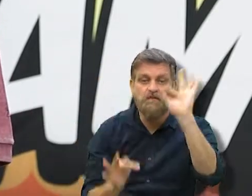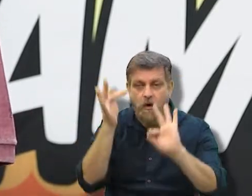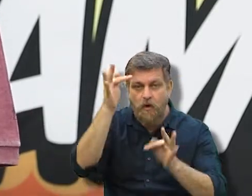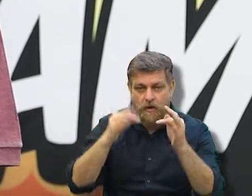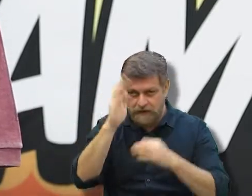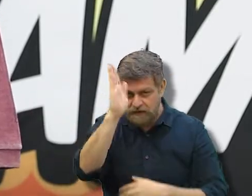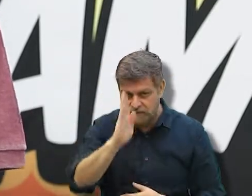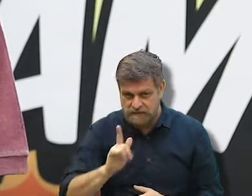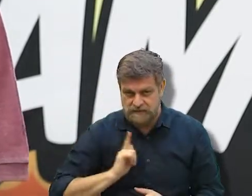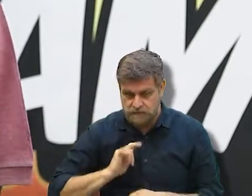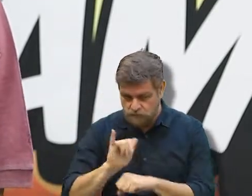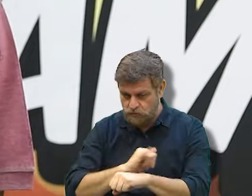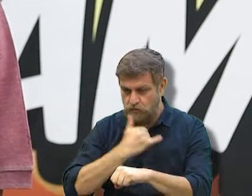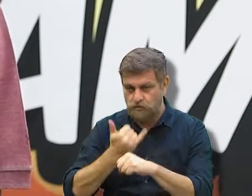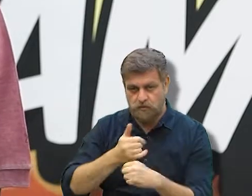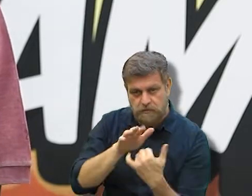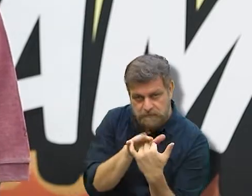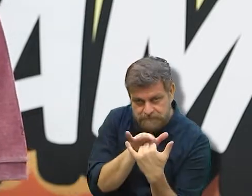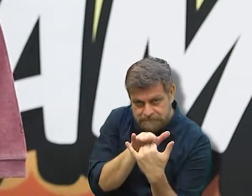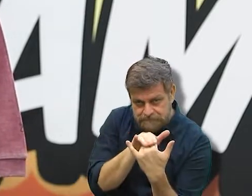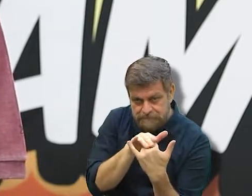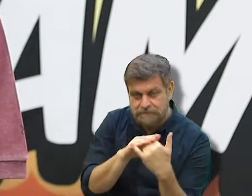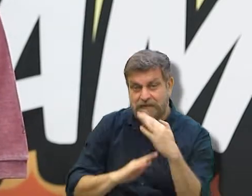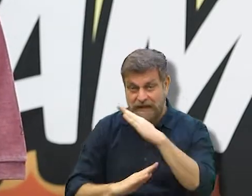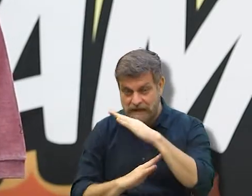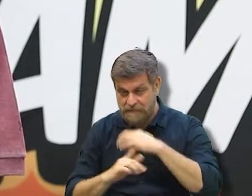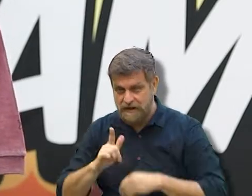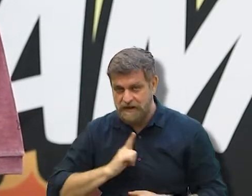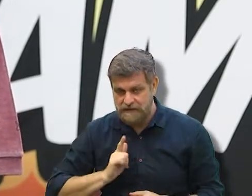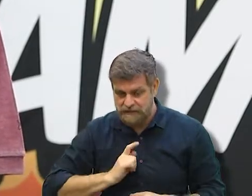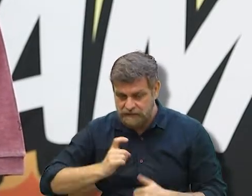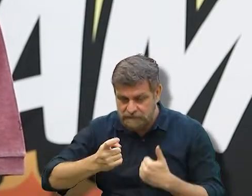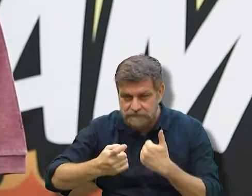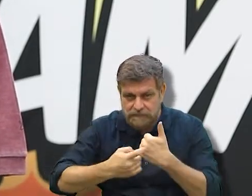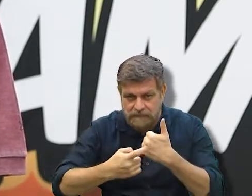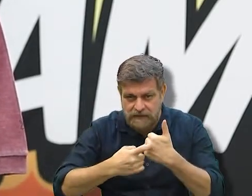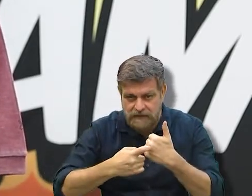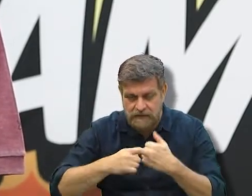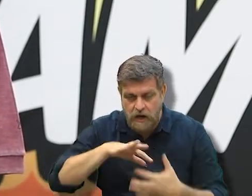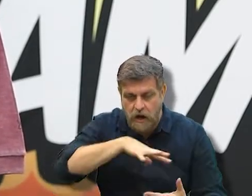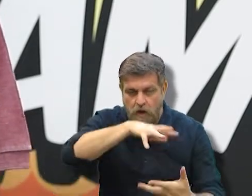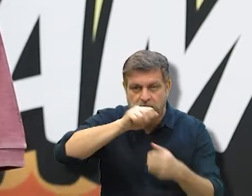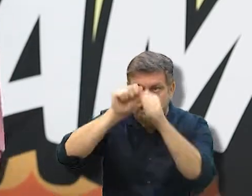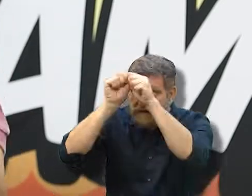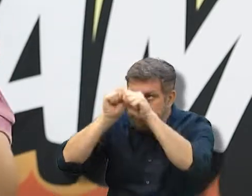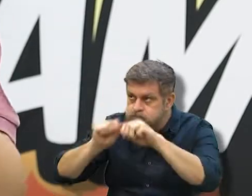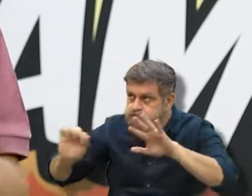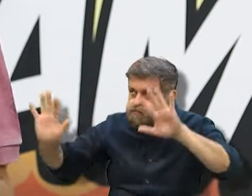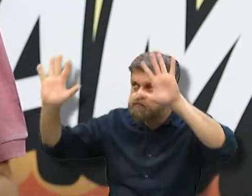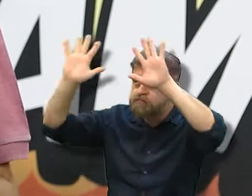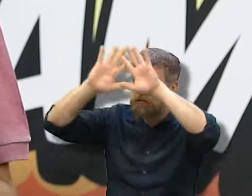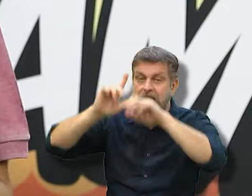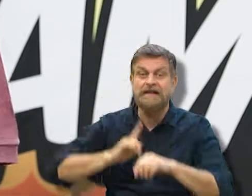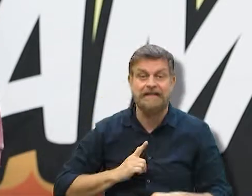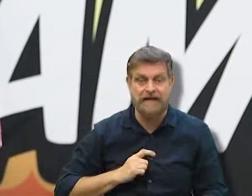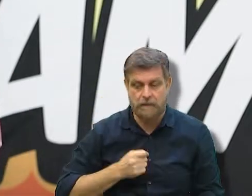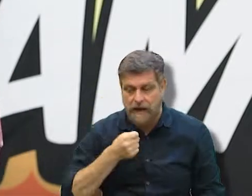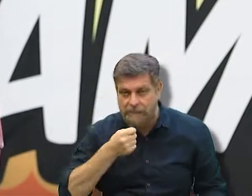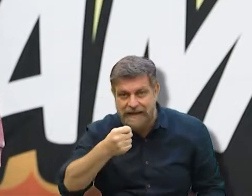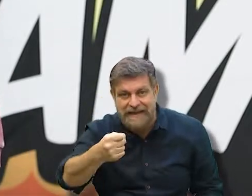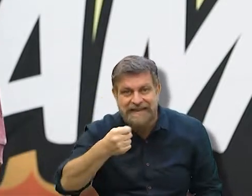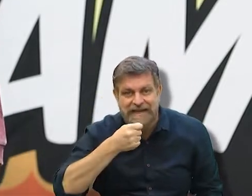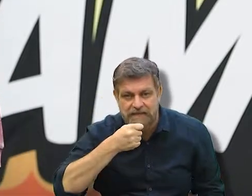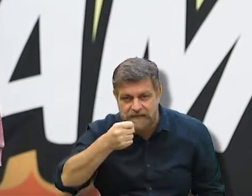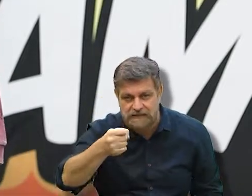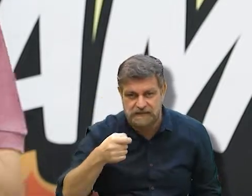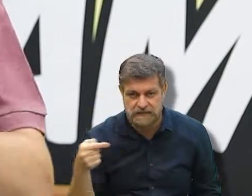nosso folclore, ele é muito rico. Aliás, se você perdeu o universo épico, nós trouxemos aqui uma